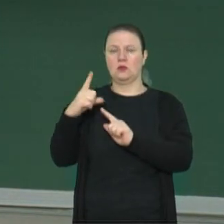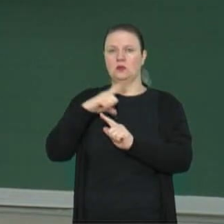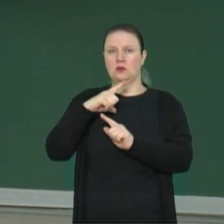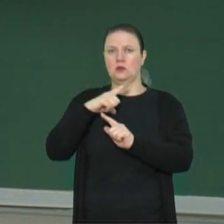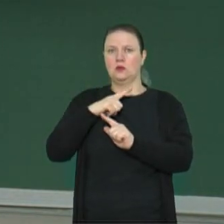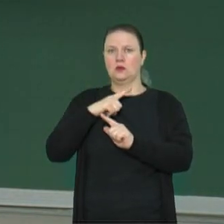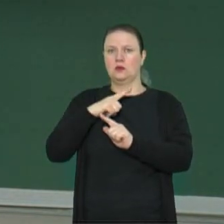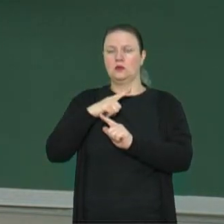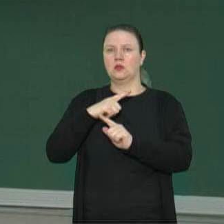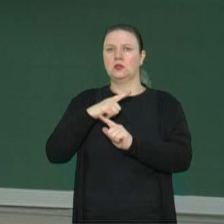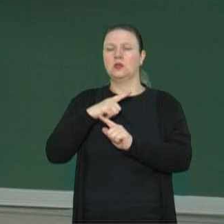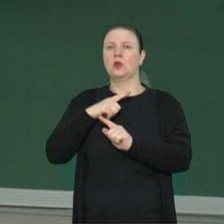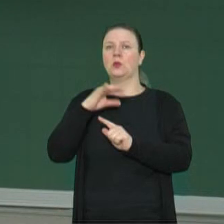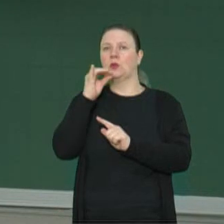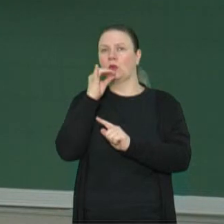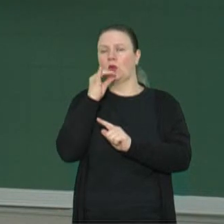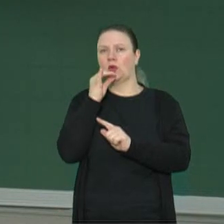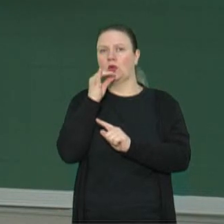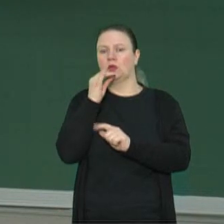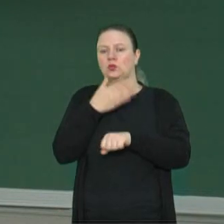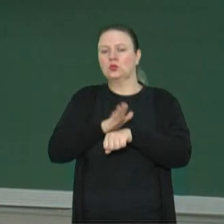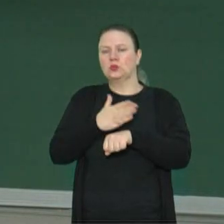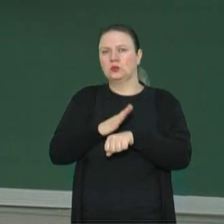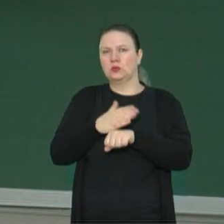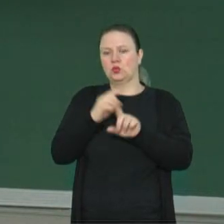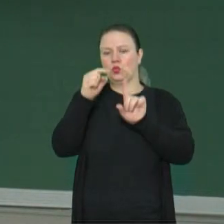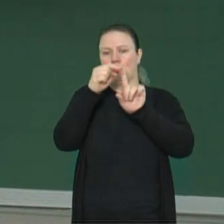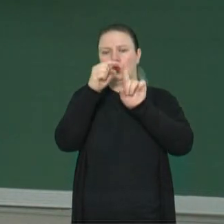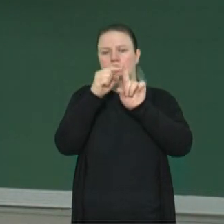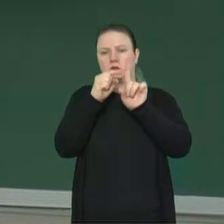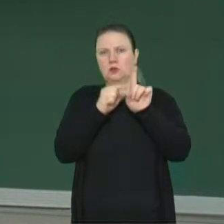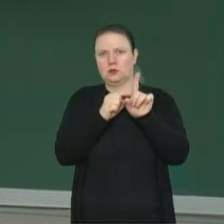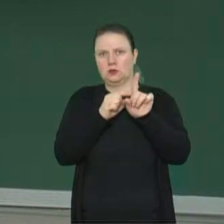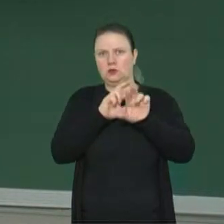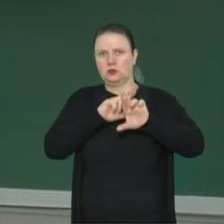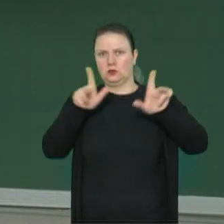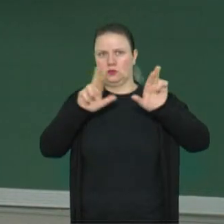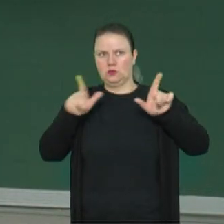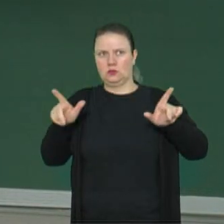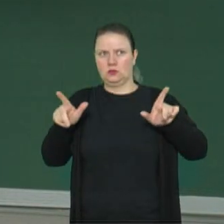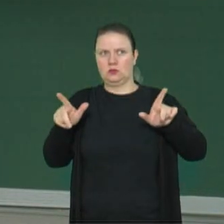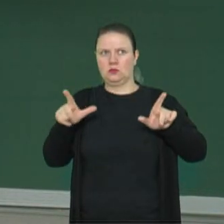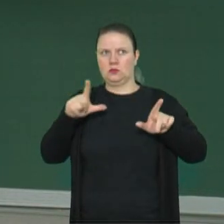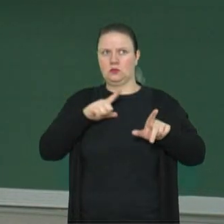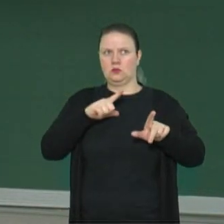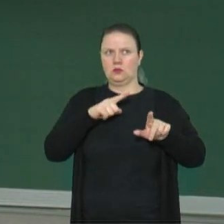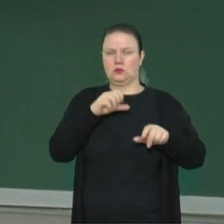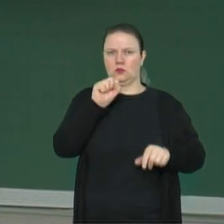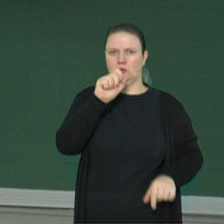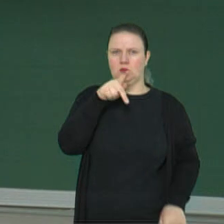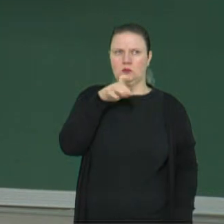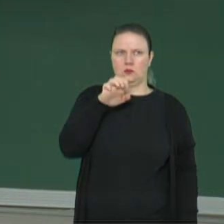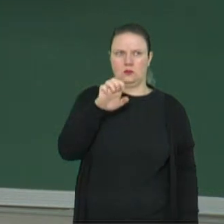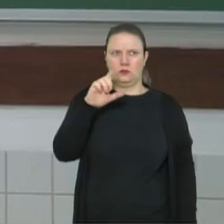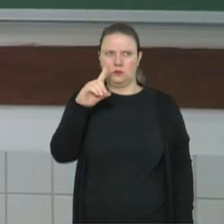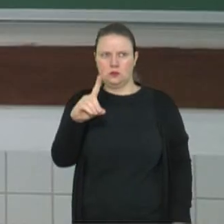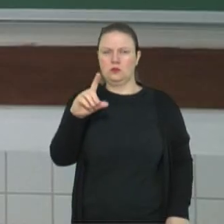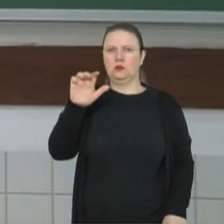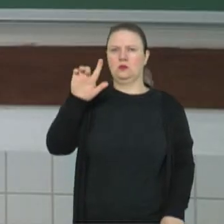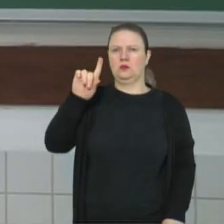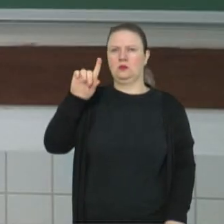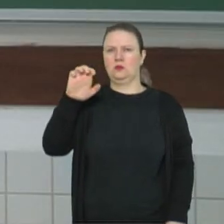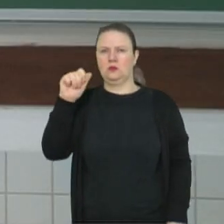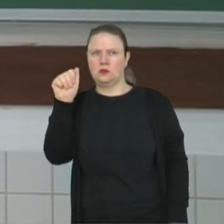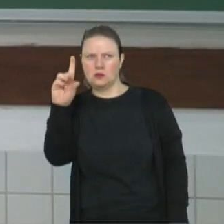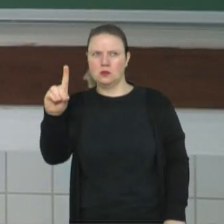distinções, 3 disciplinas, que é chamada, né, 3 modalidades diferentes de escalada, que é a Speed, a LED e a Bouldering, que são as